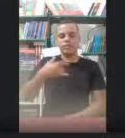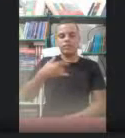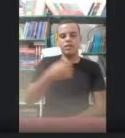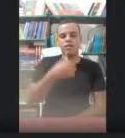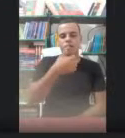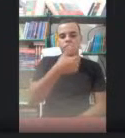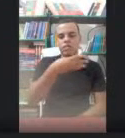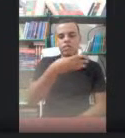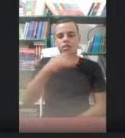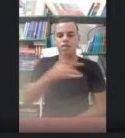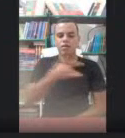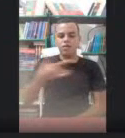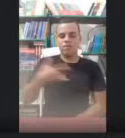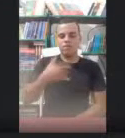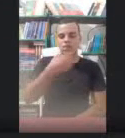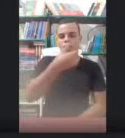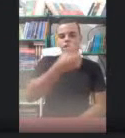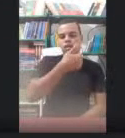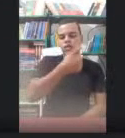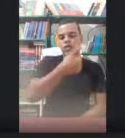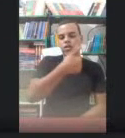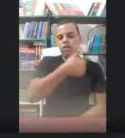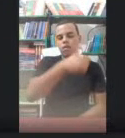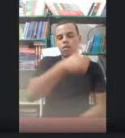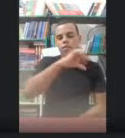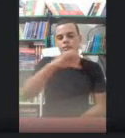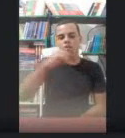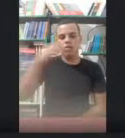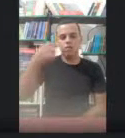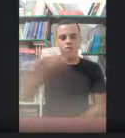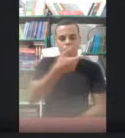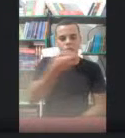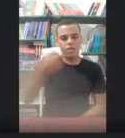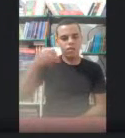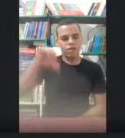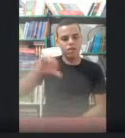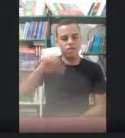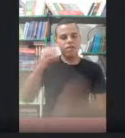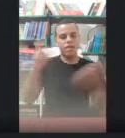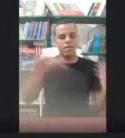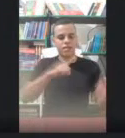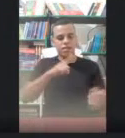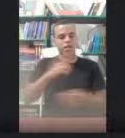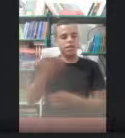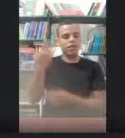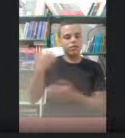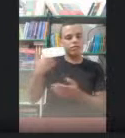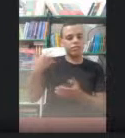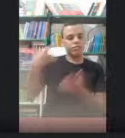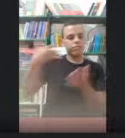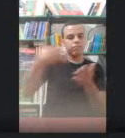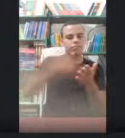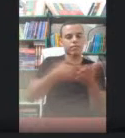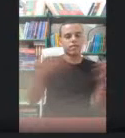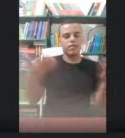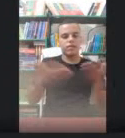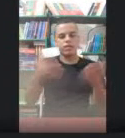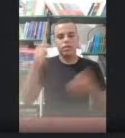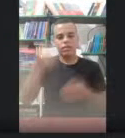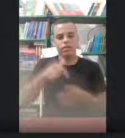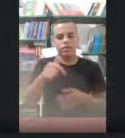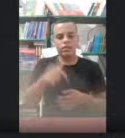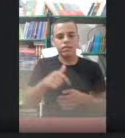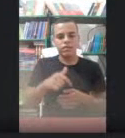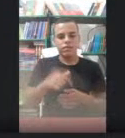homem, ela é de 2009, mas existe um percurso um processo mesmo de implantação e implementação nos